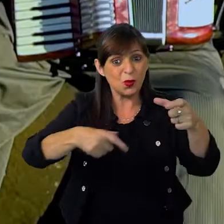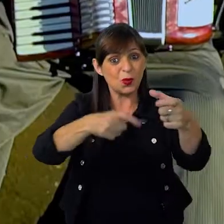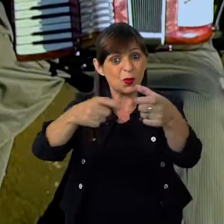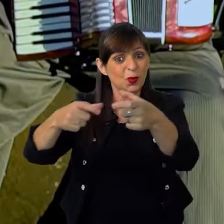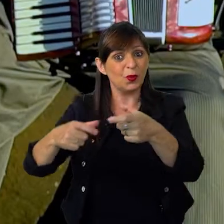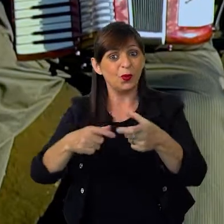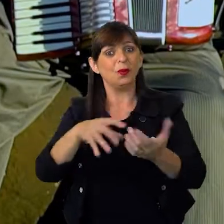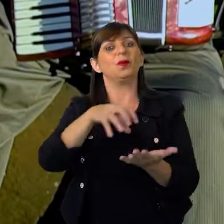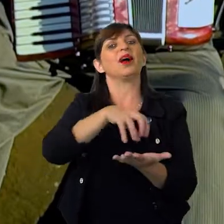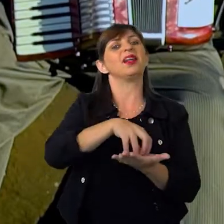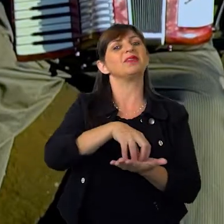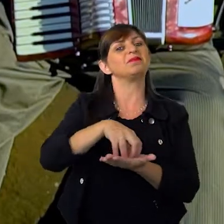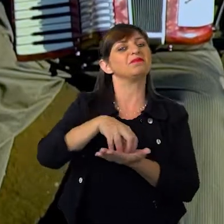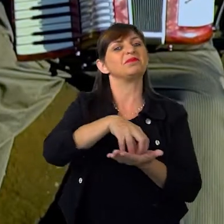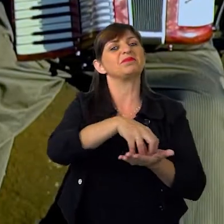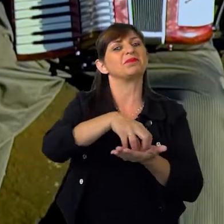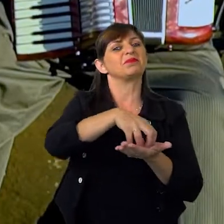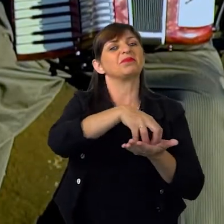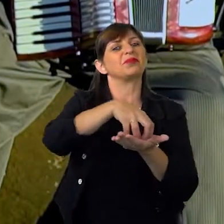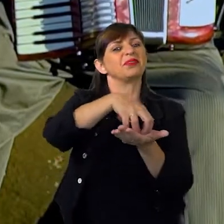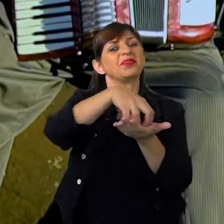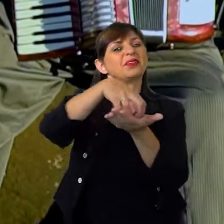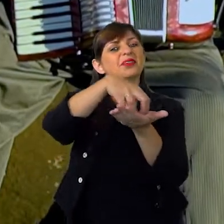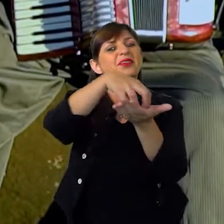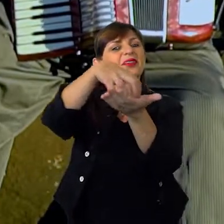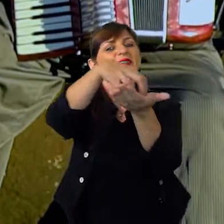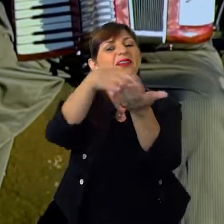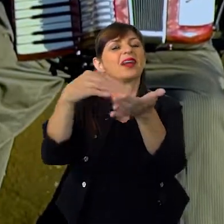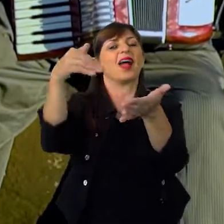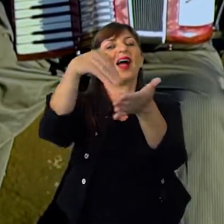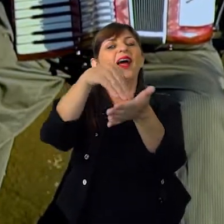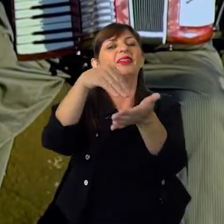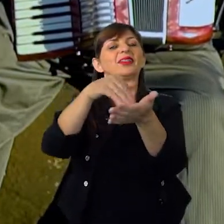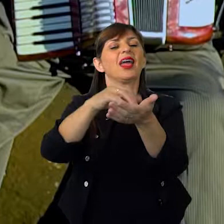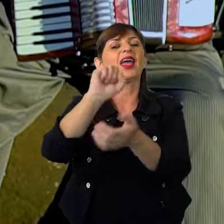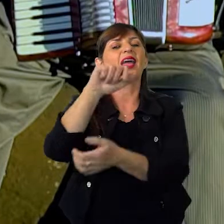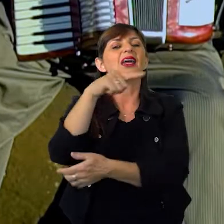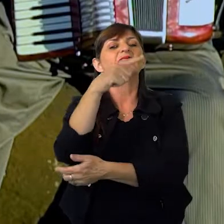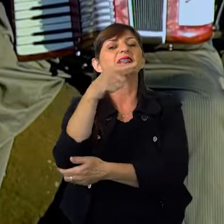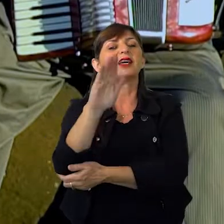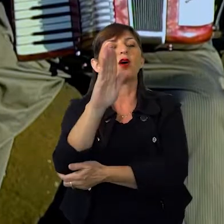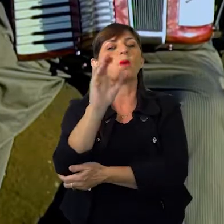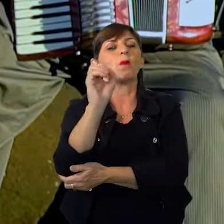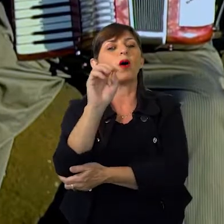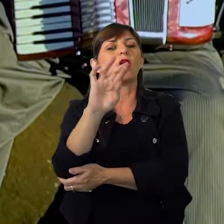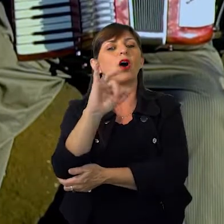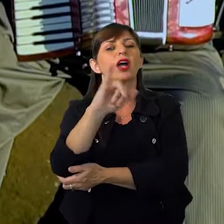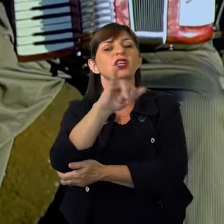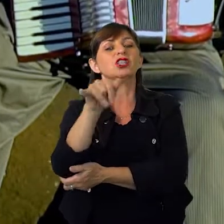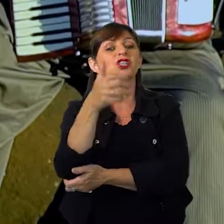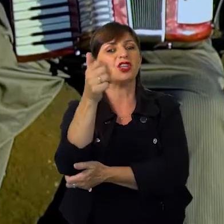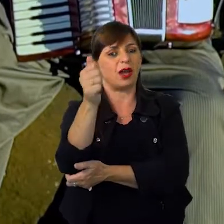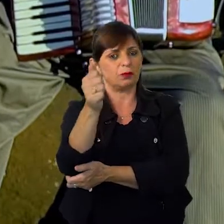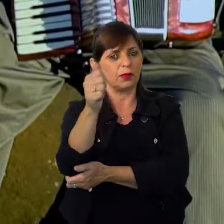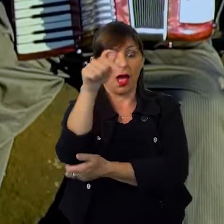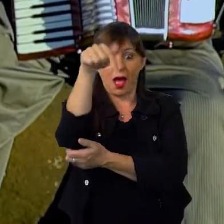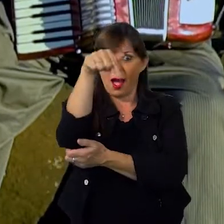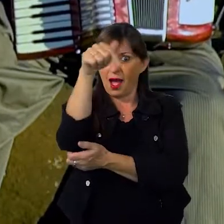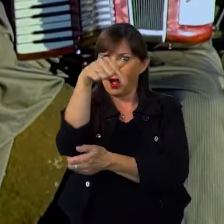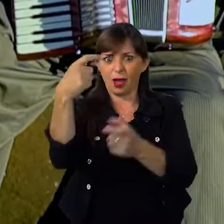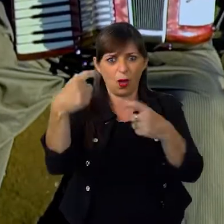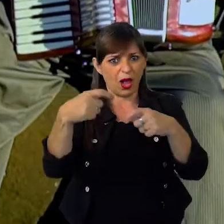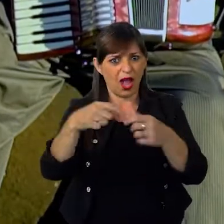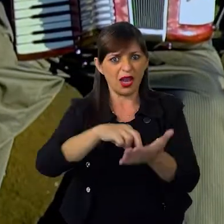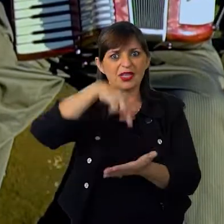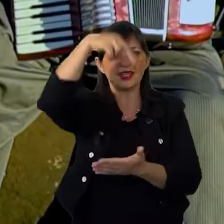às voltas então seguiam né rumo a São Borja mas o Salto Grande era um dos mais temidos